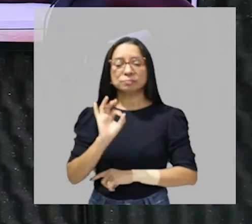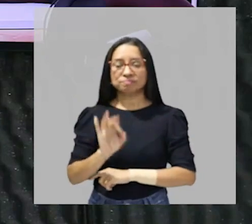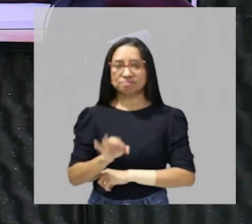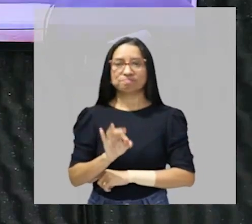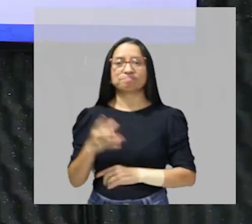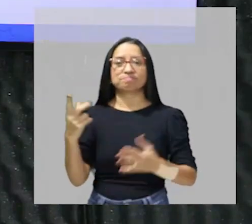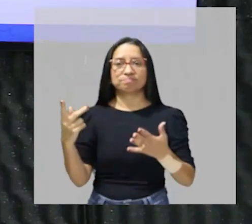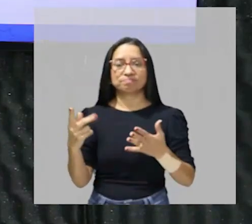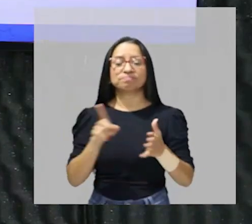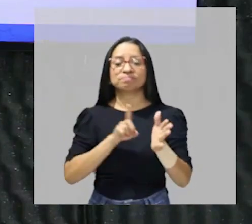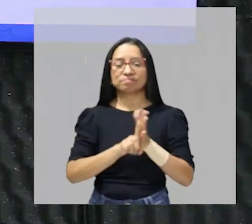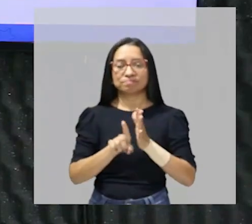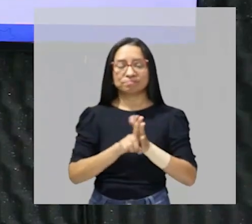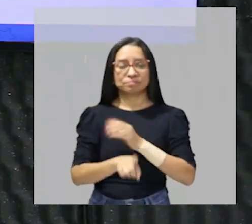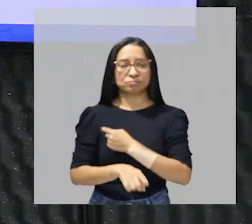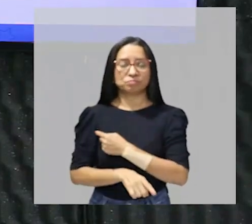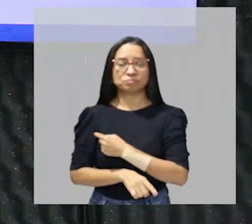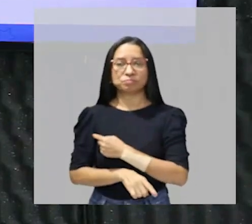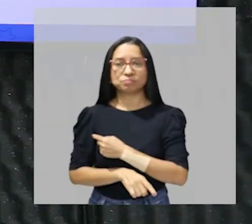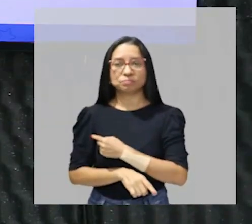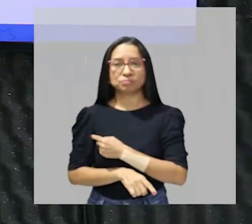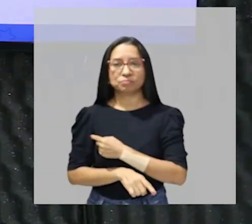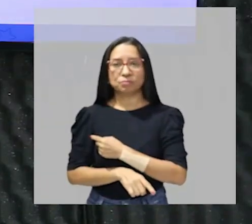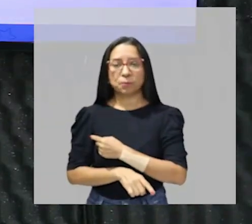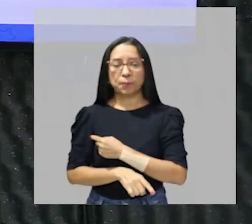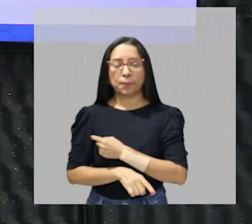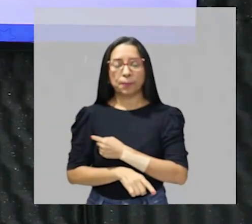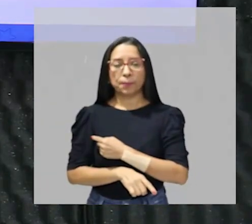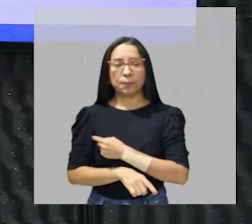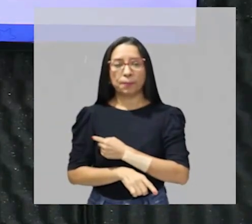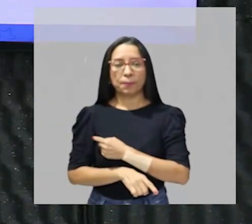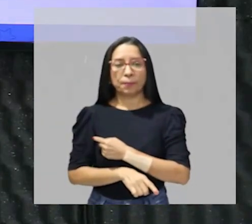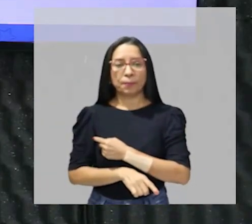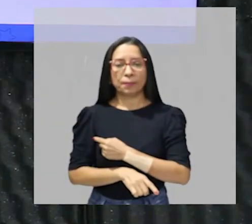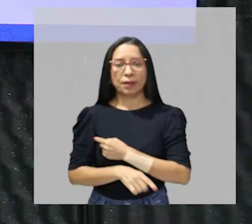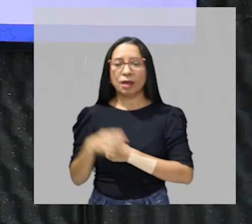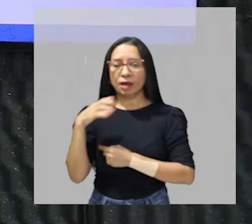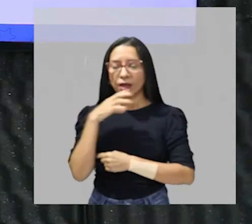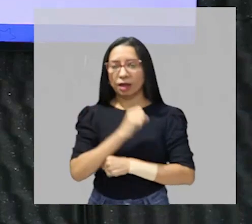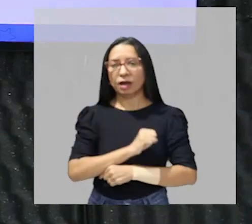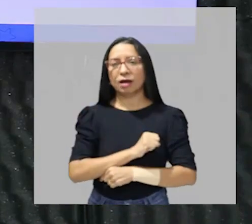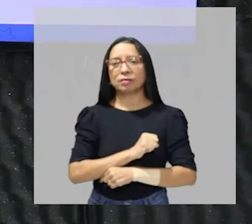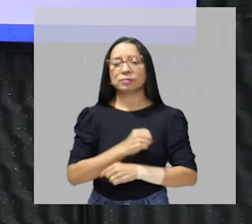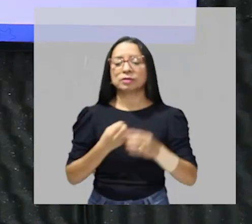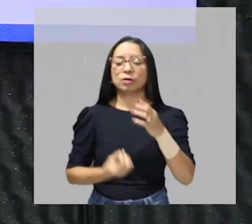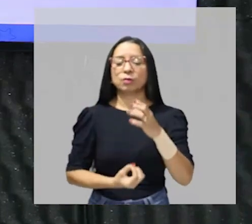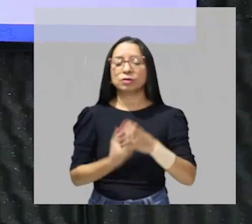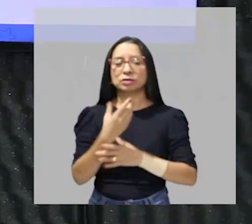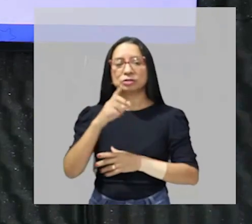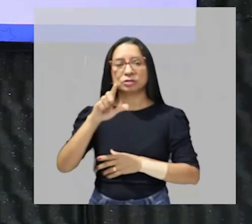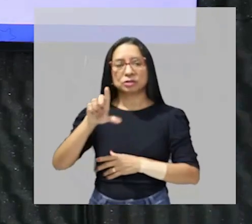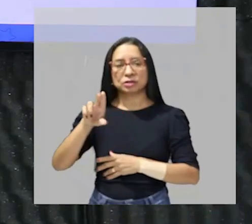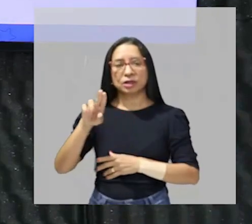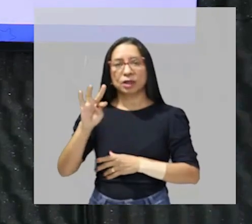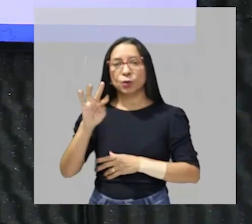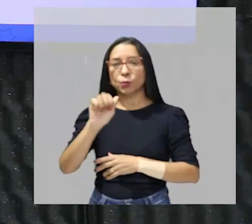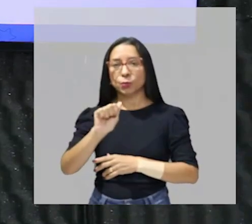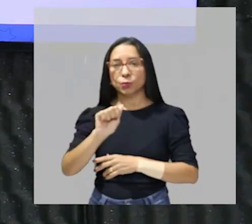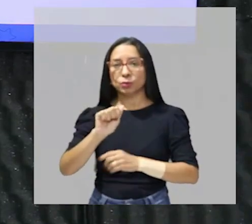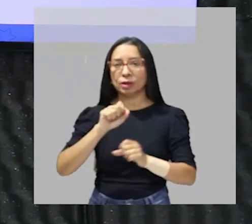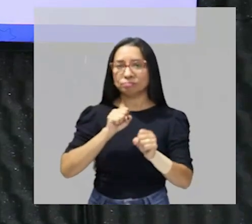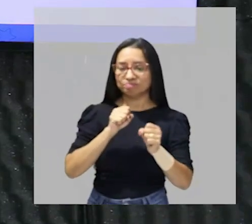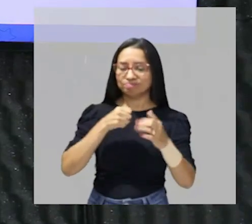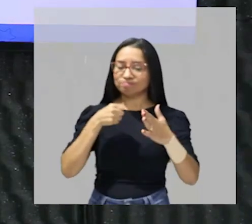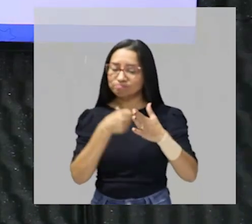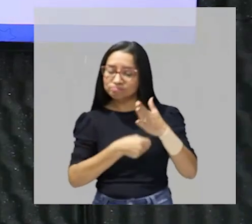questão. Então, trouxe uma breve aqui, origem da luta, vocês consigam entender. As lutas